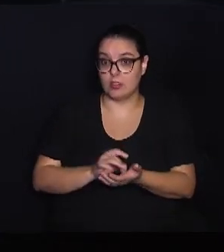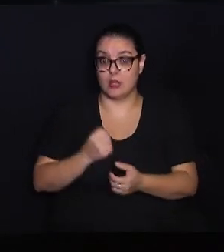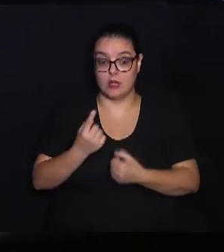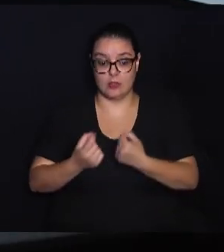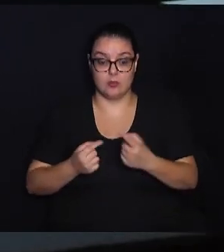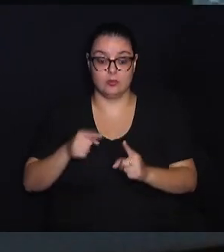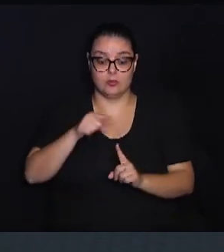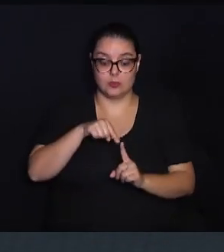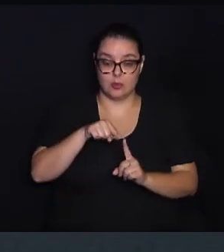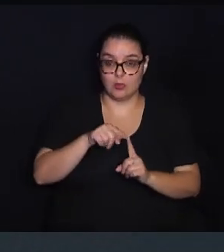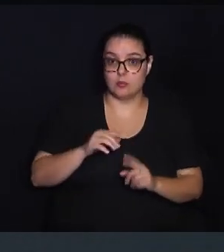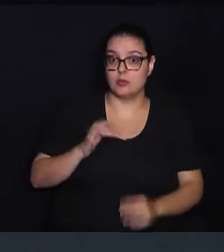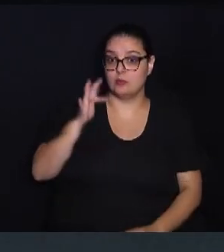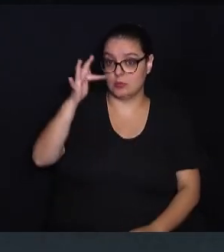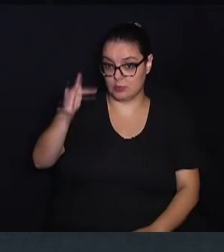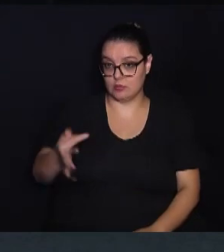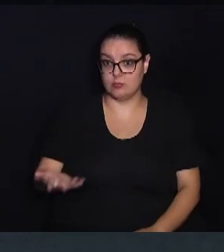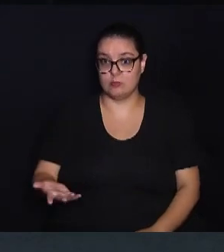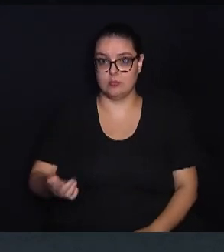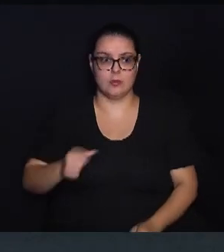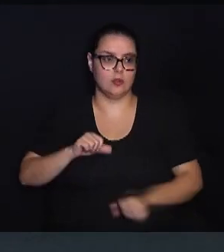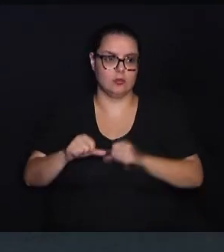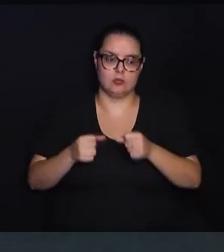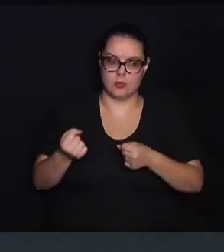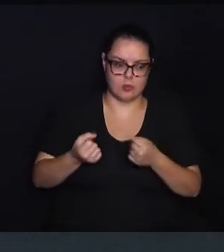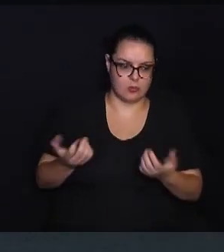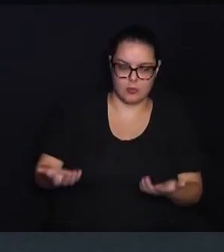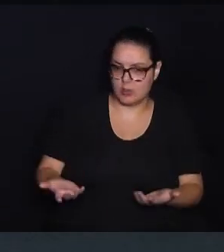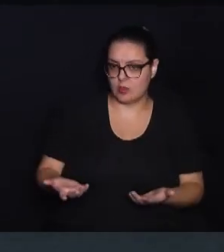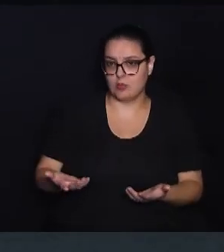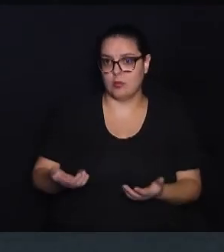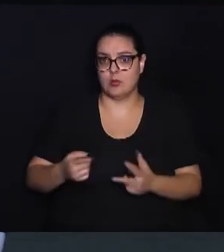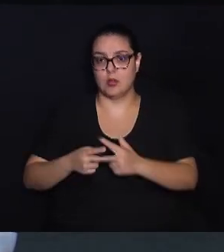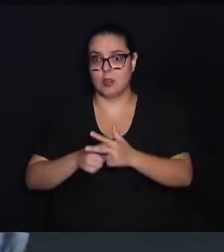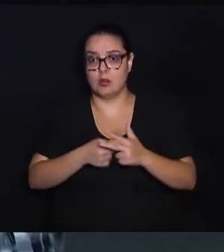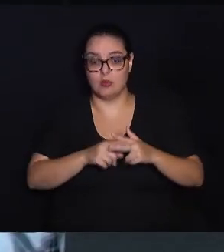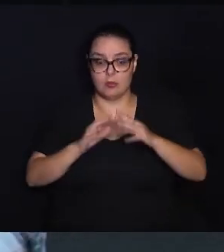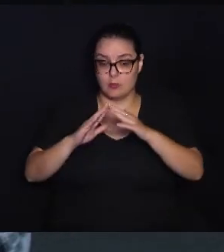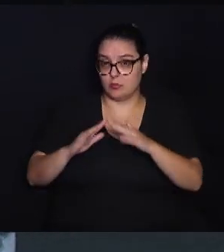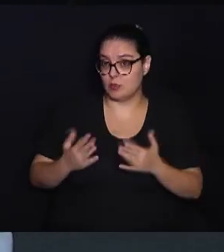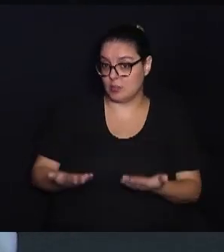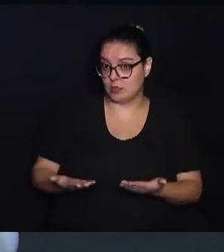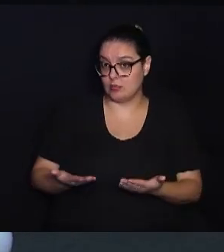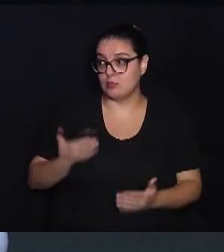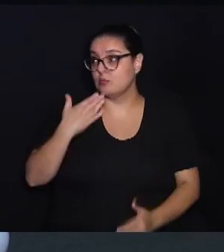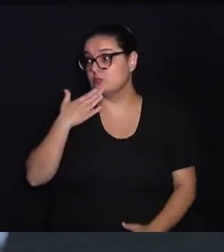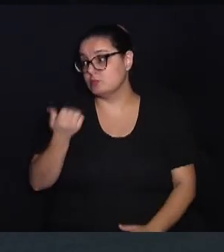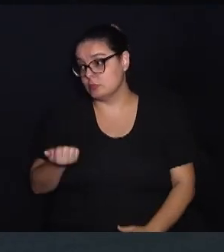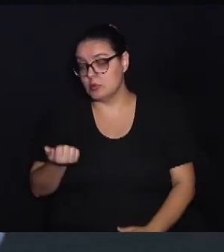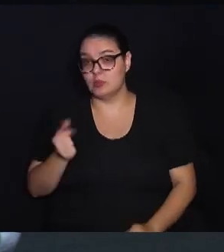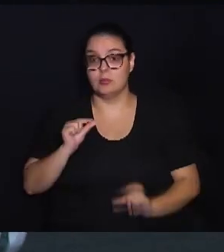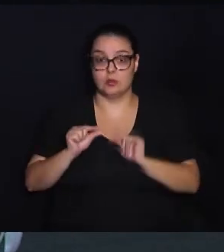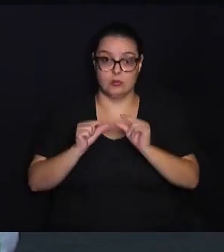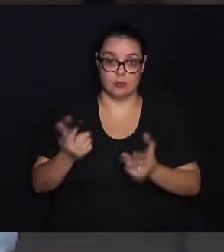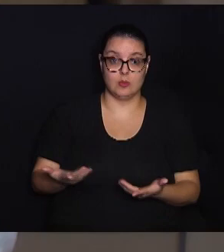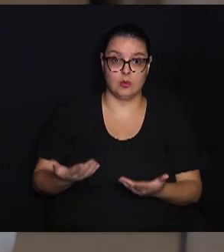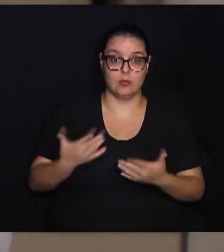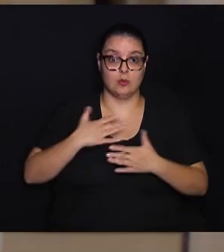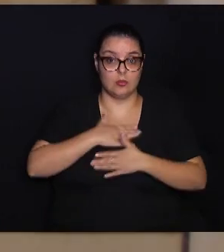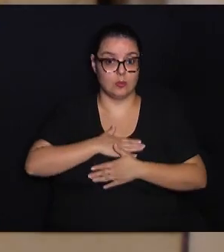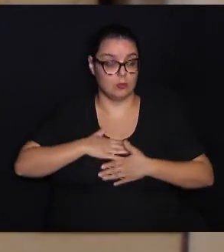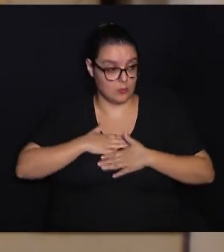atingir determinados objetivos no futuro, sei lá, trocar um carro, né, reformar a casa, melhorar um pouco ali o